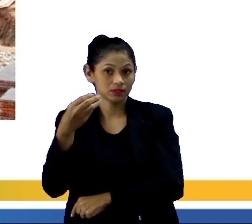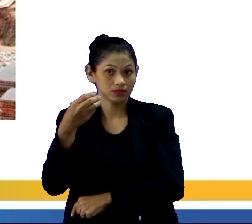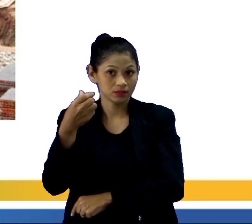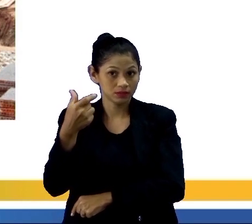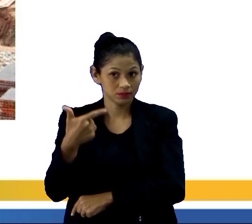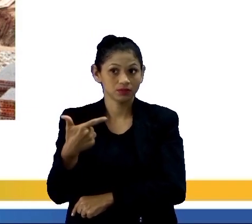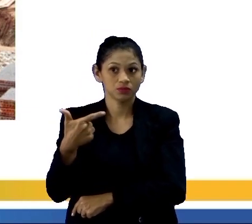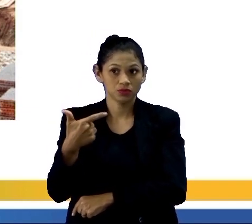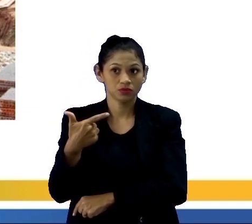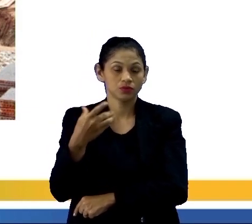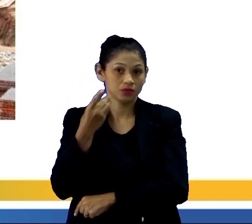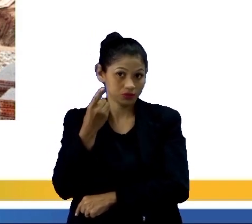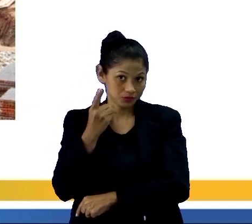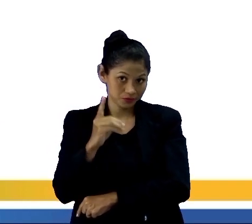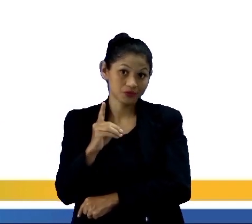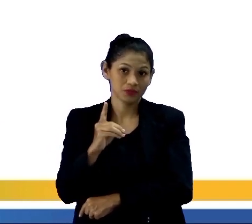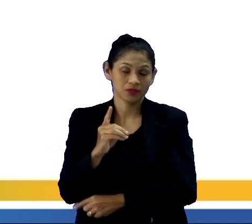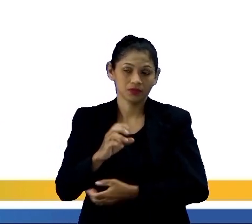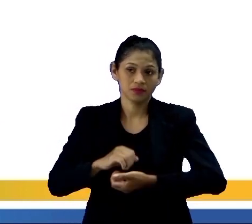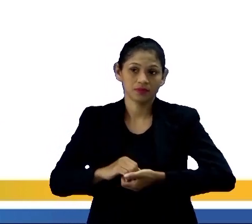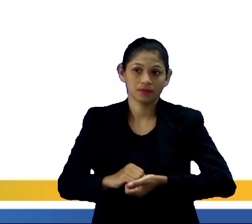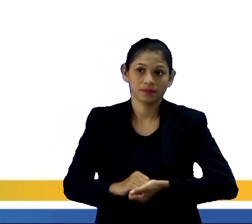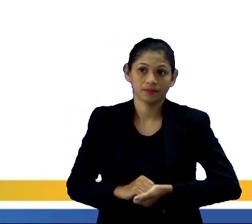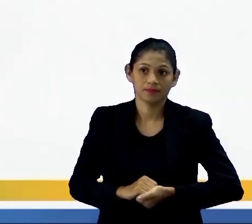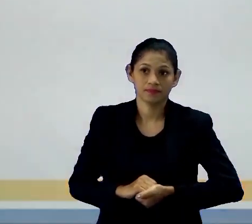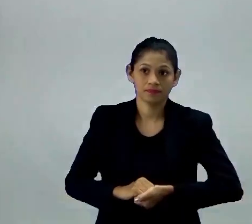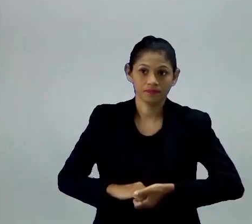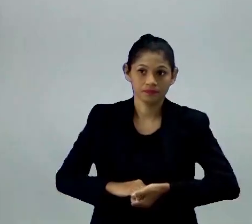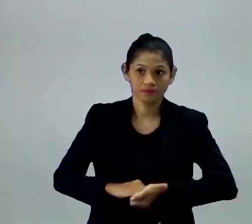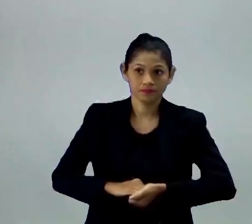será de 32 dias.